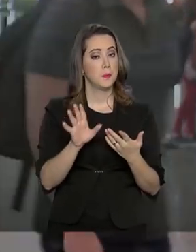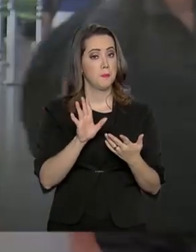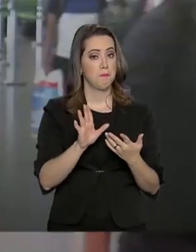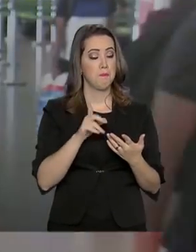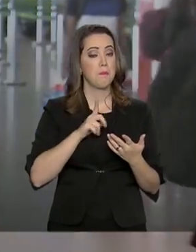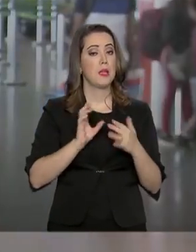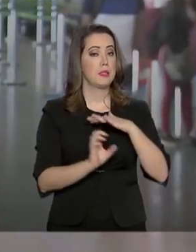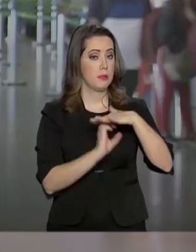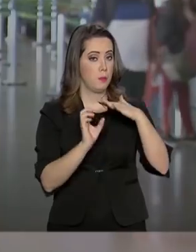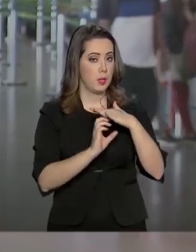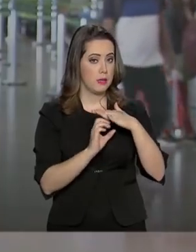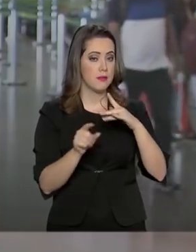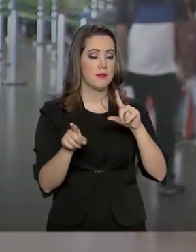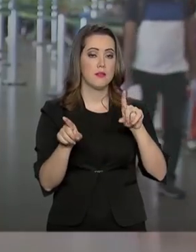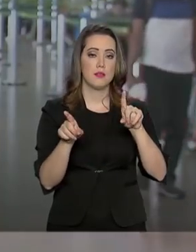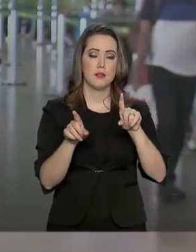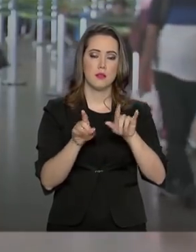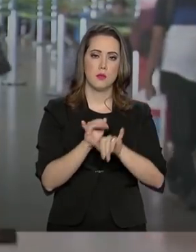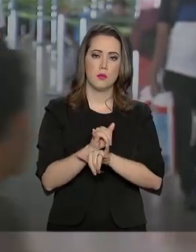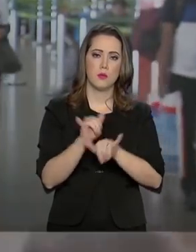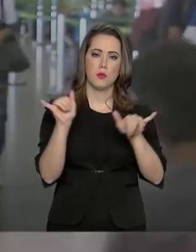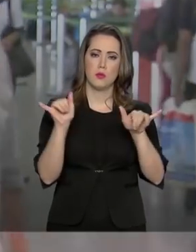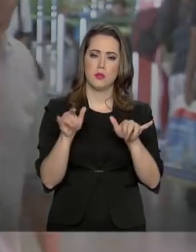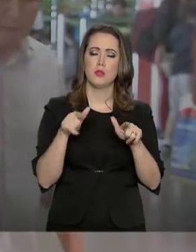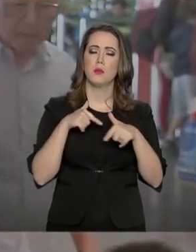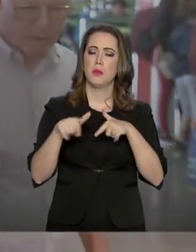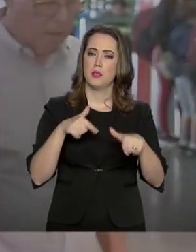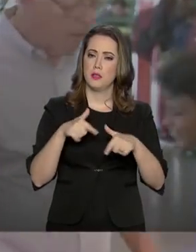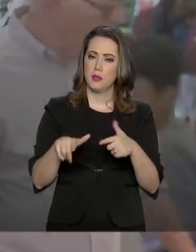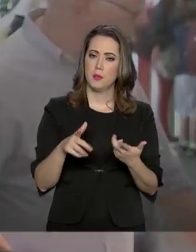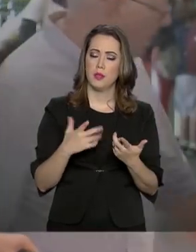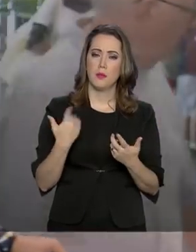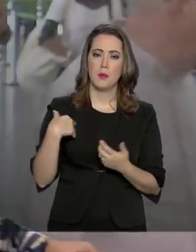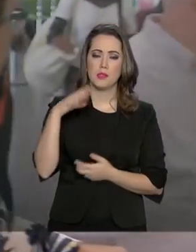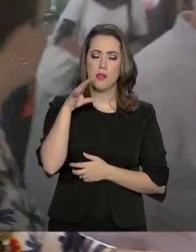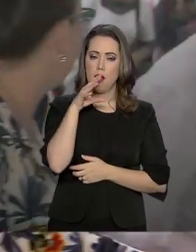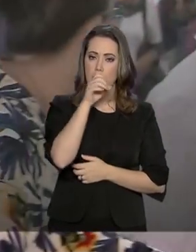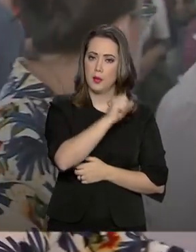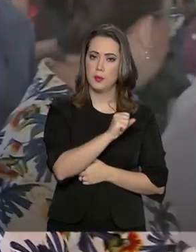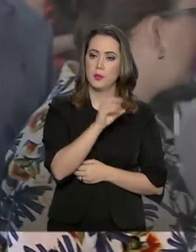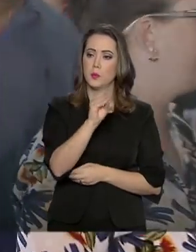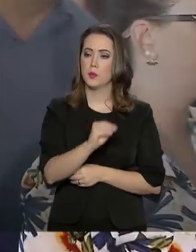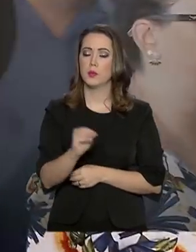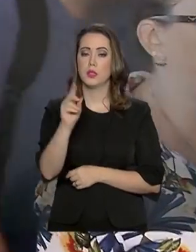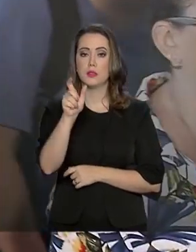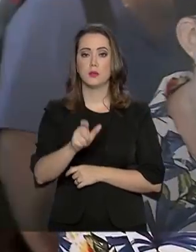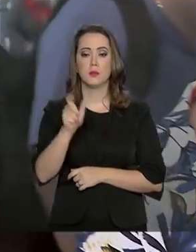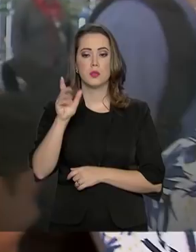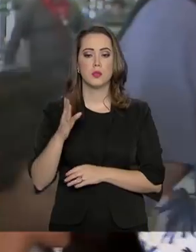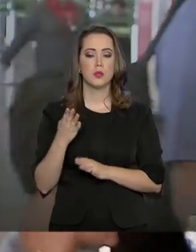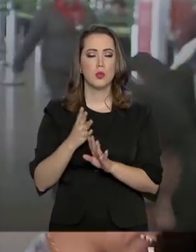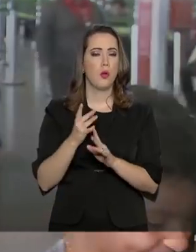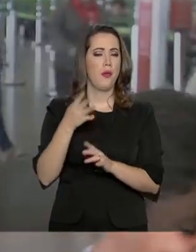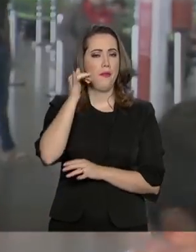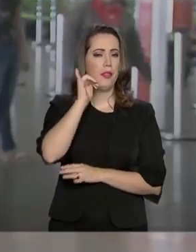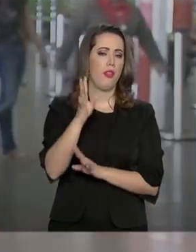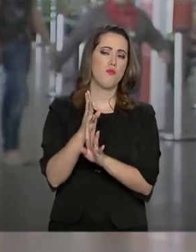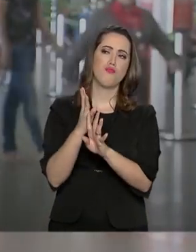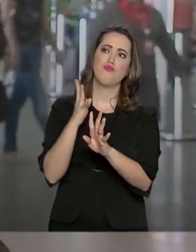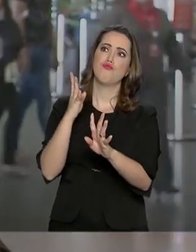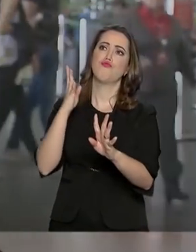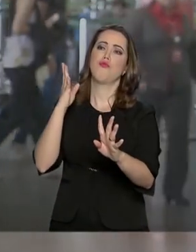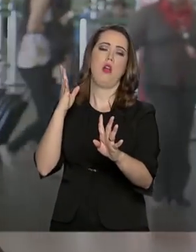As empresas aéreas adotaram medidas para agilizar o atendimento aos passageiros, para evitar filas longas, para